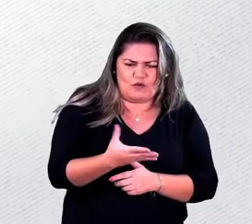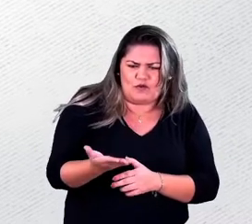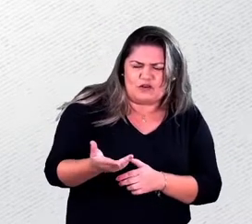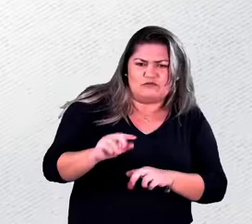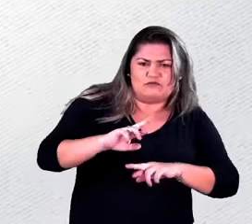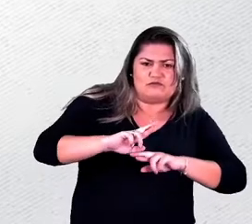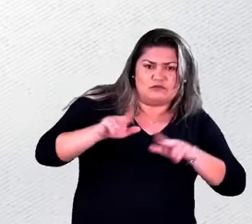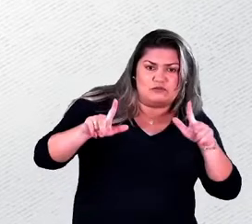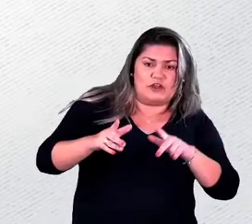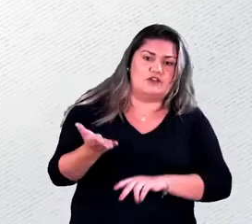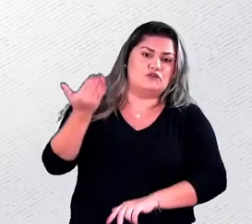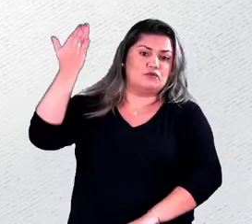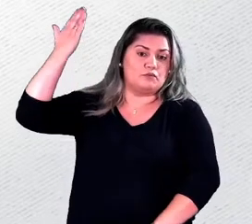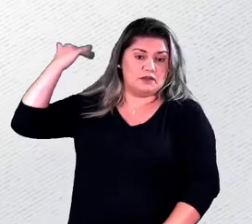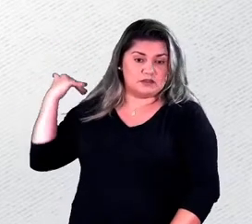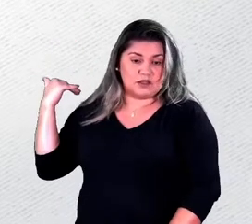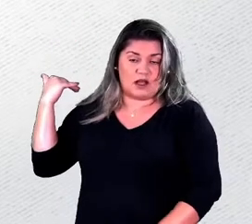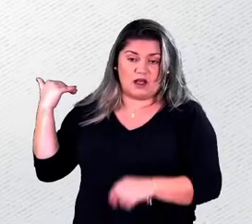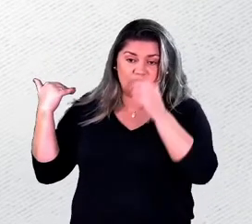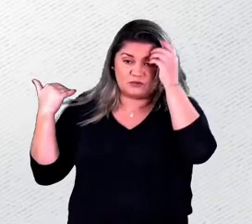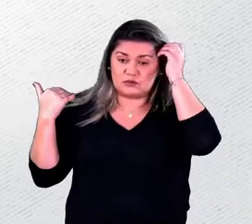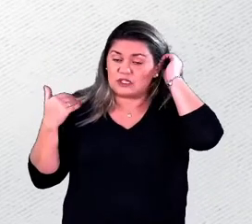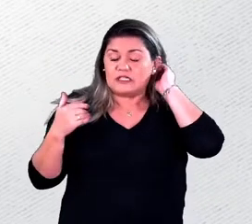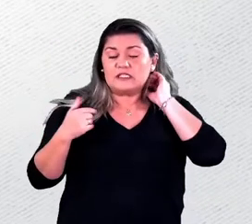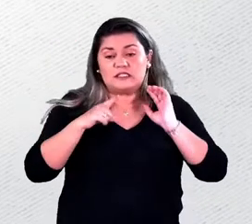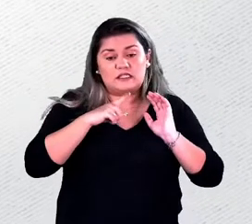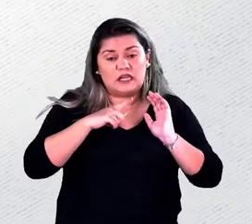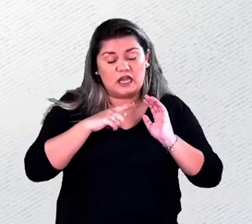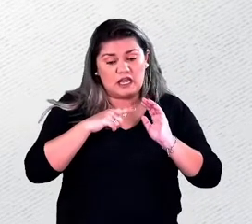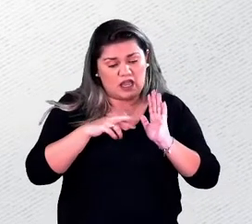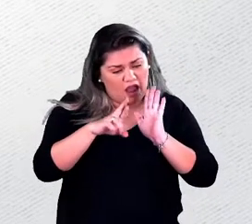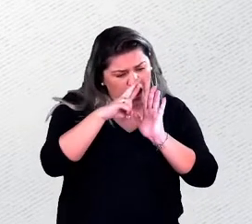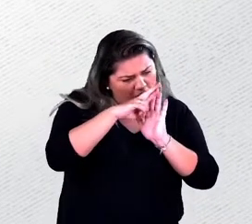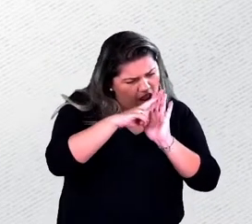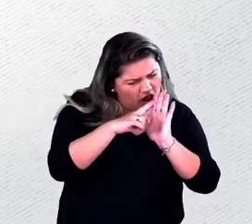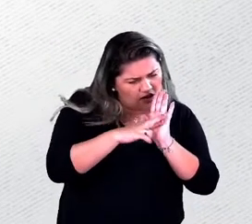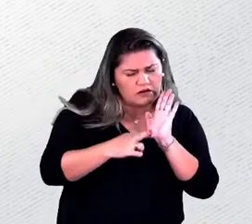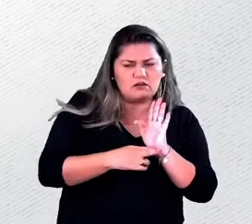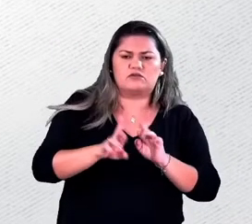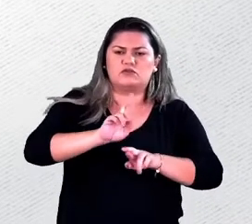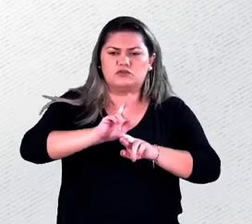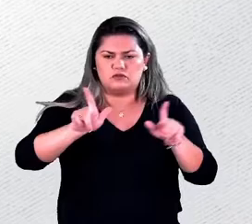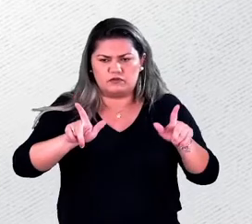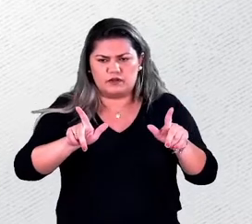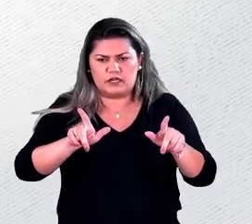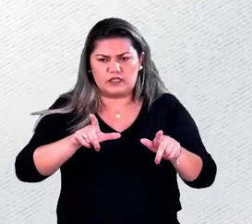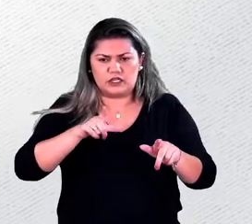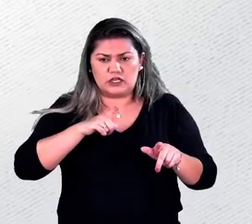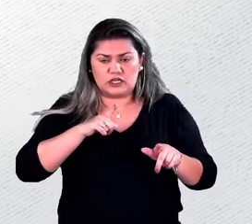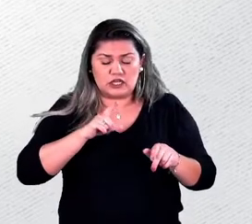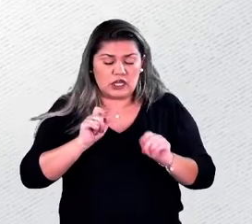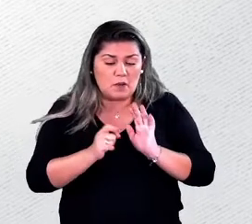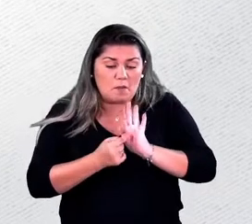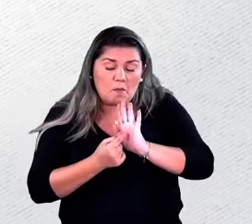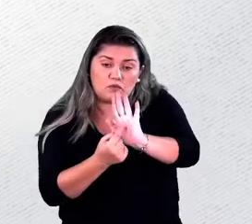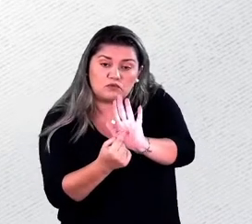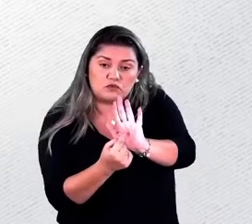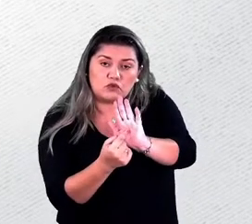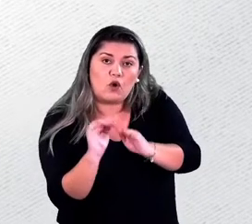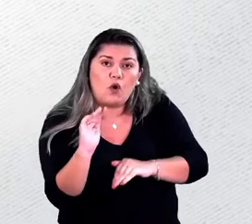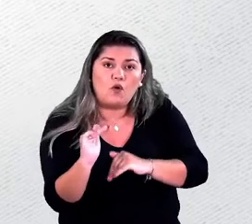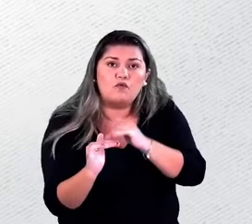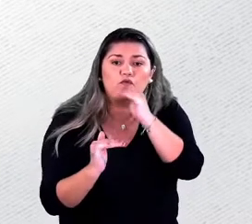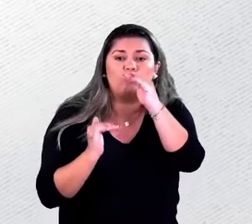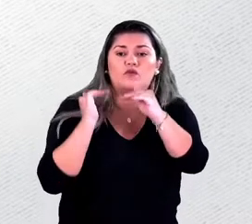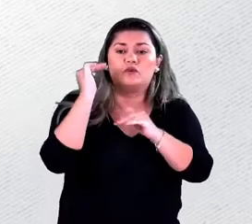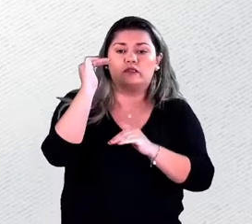né premissas é Diferentes né Aqui também é representou alguma evolução é não